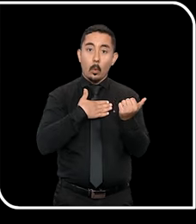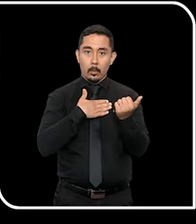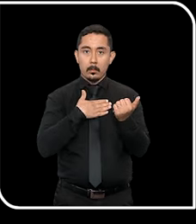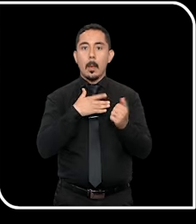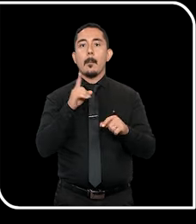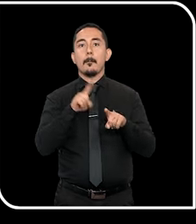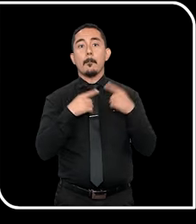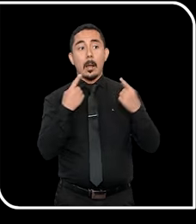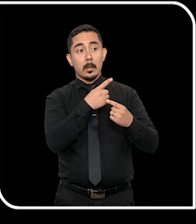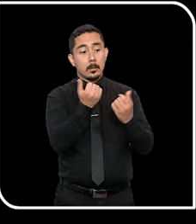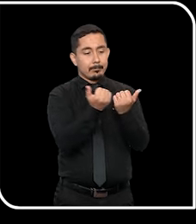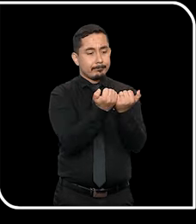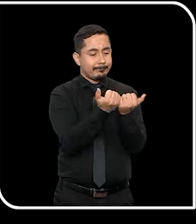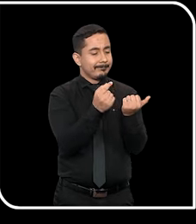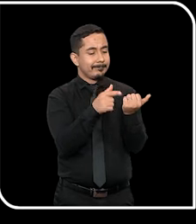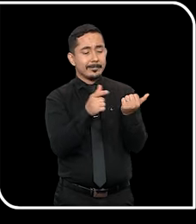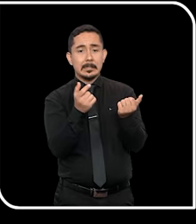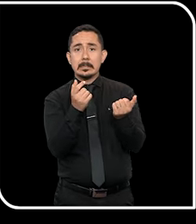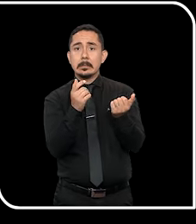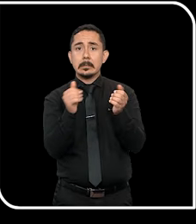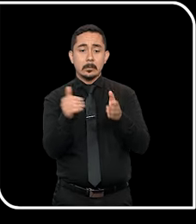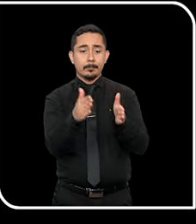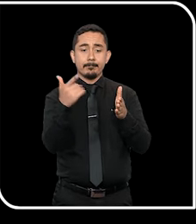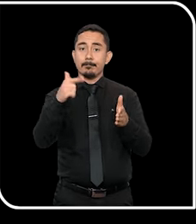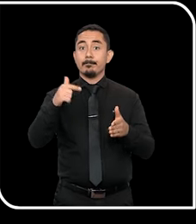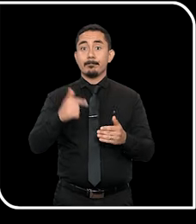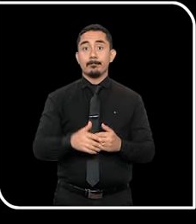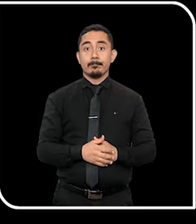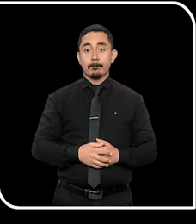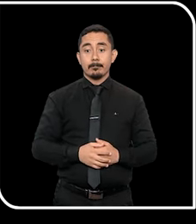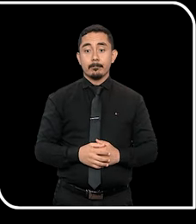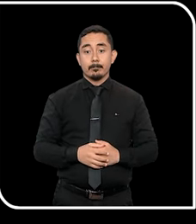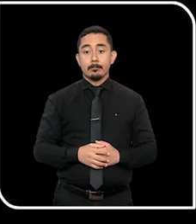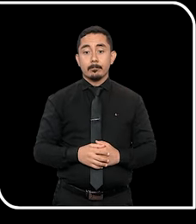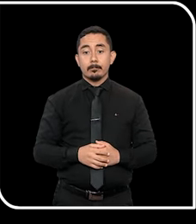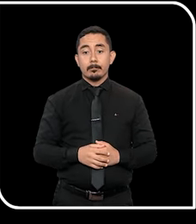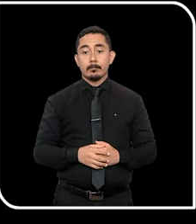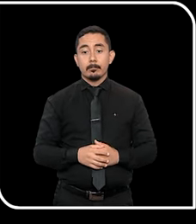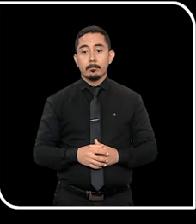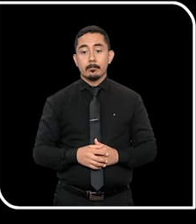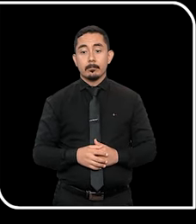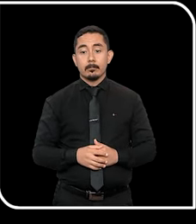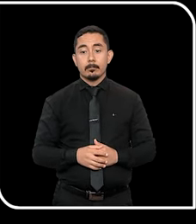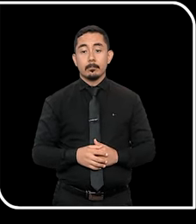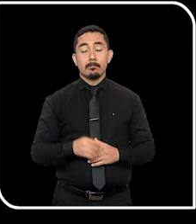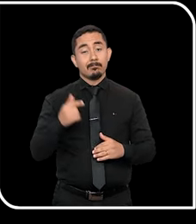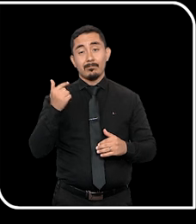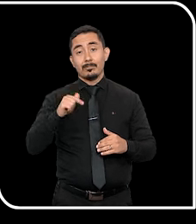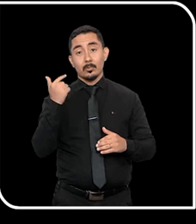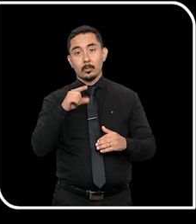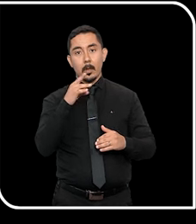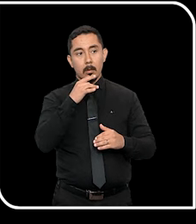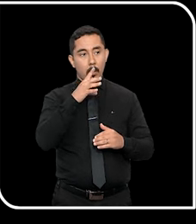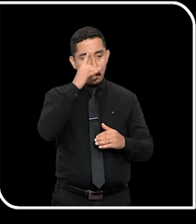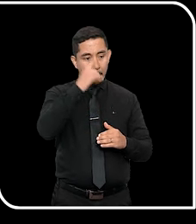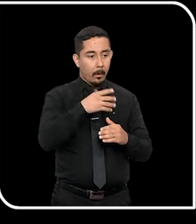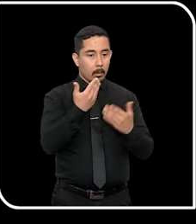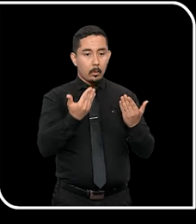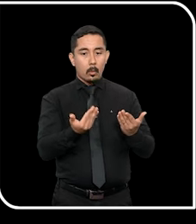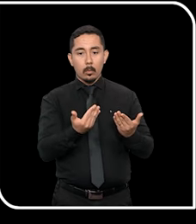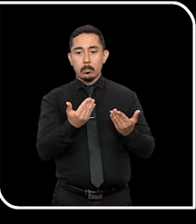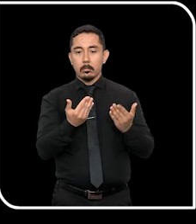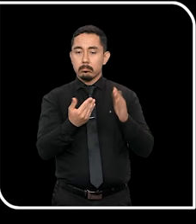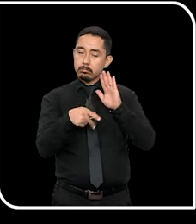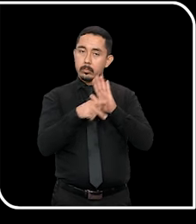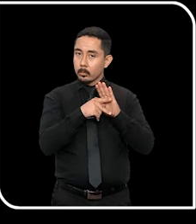o controle não tem acessibilidade o controle não tem sensibilidade não tem só comando não